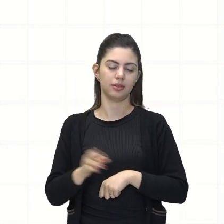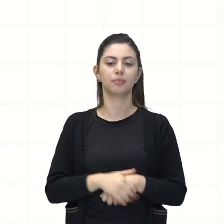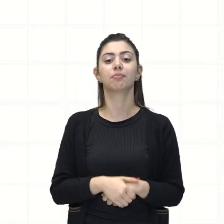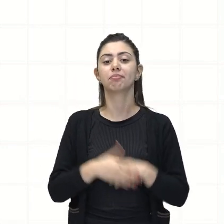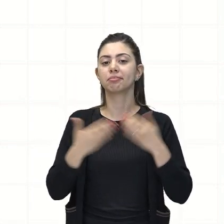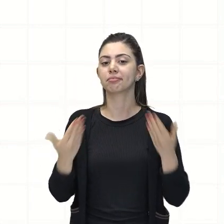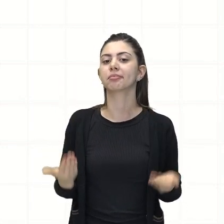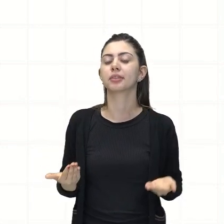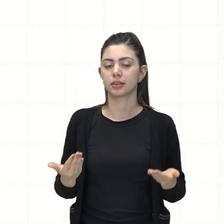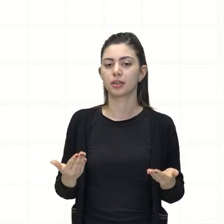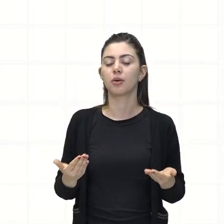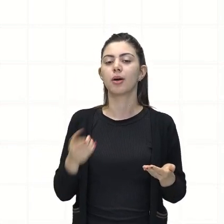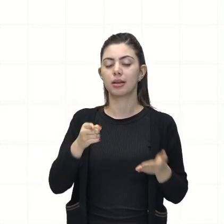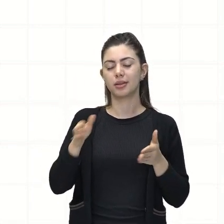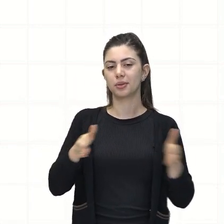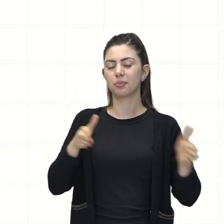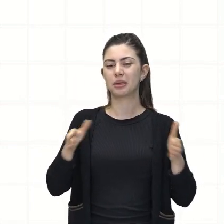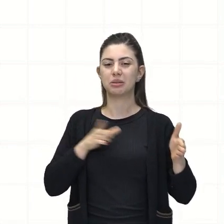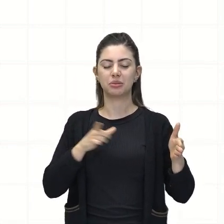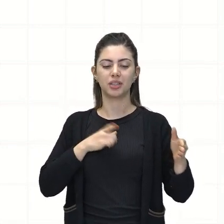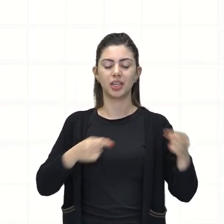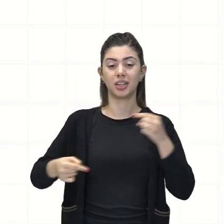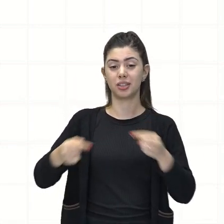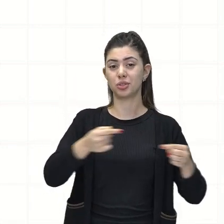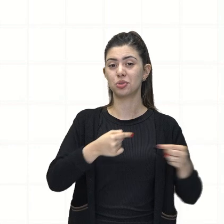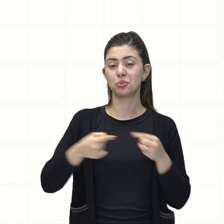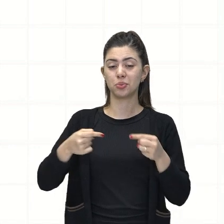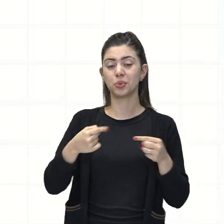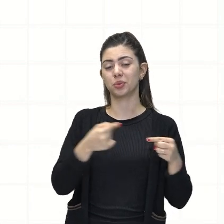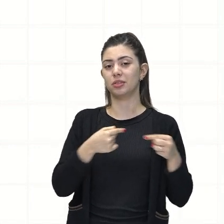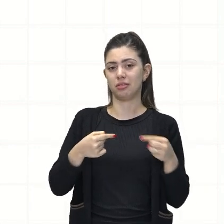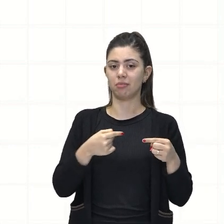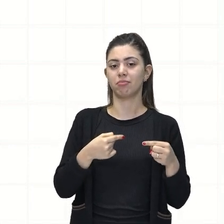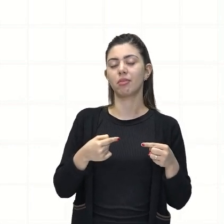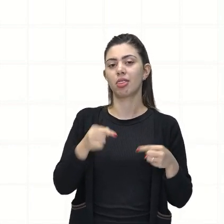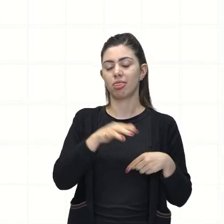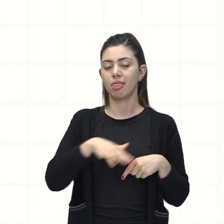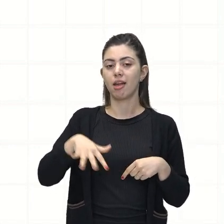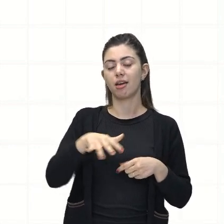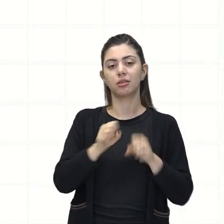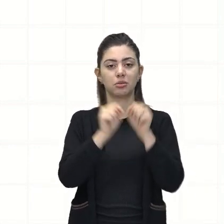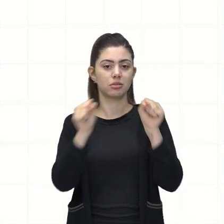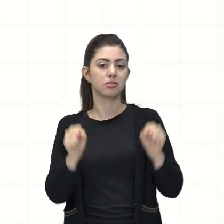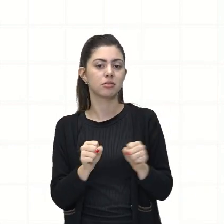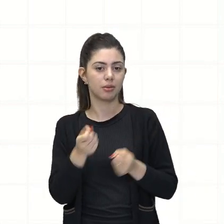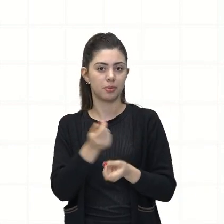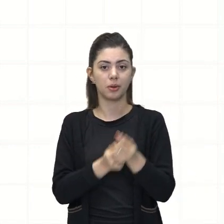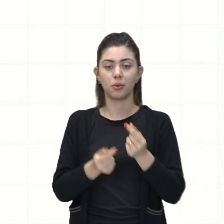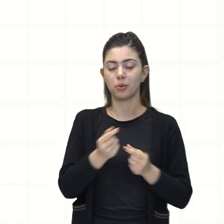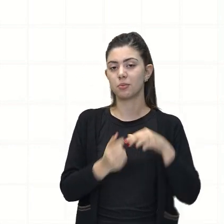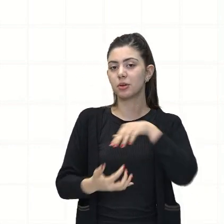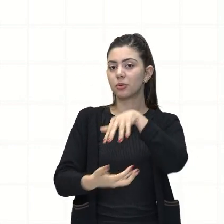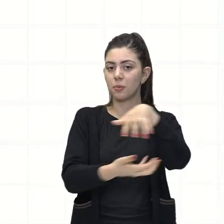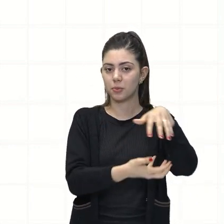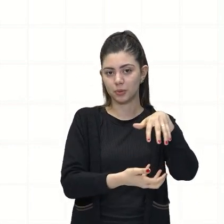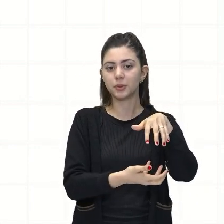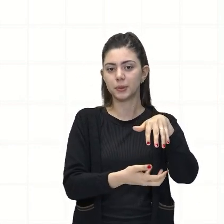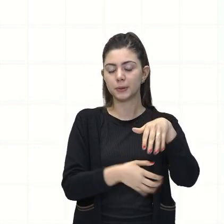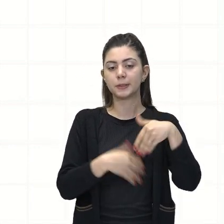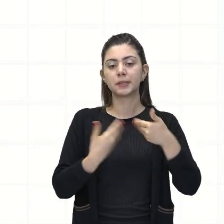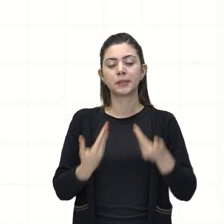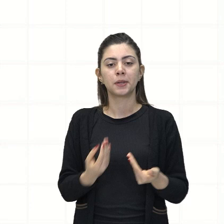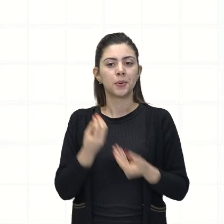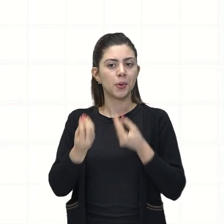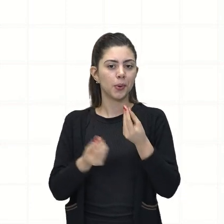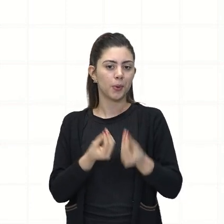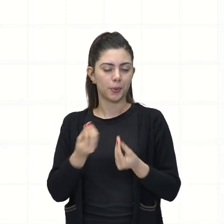esse momento de disputa pelo controle e hegemonia do espaço mundial, tá bom? Ele vai se